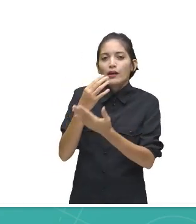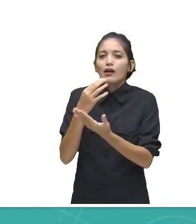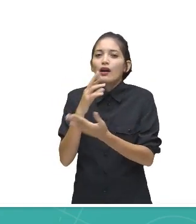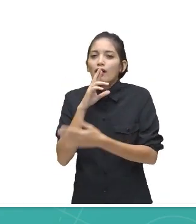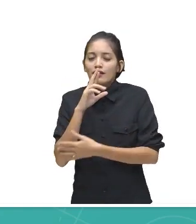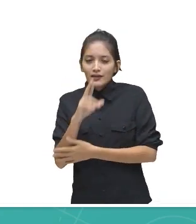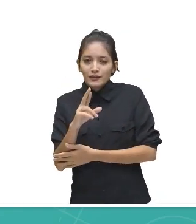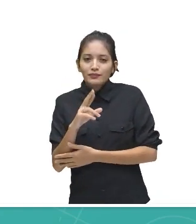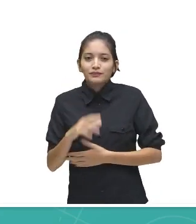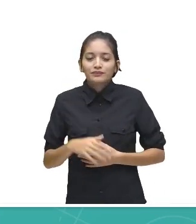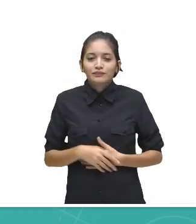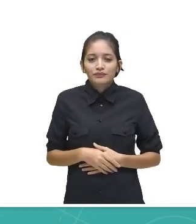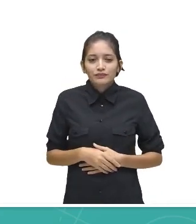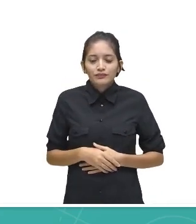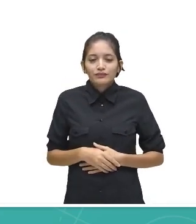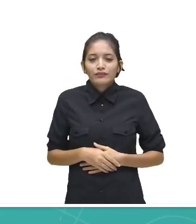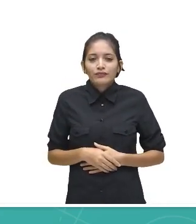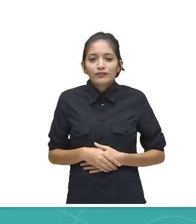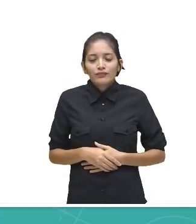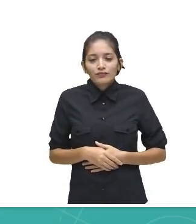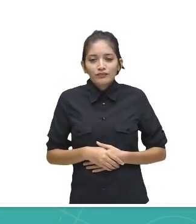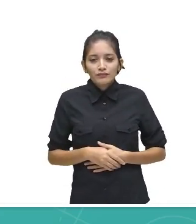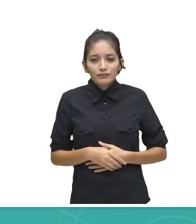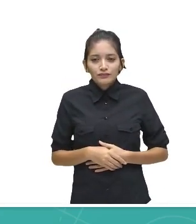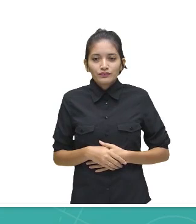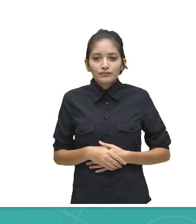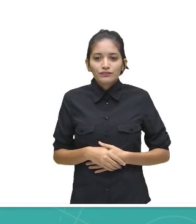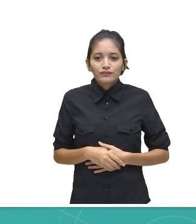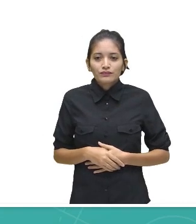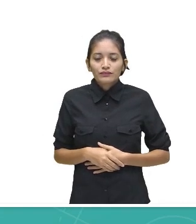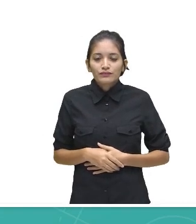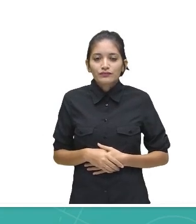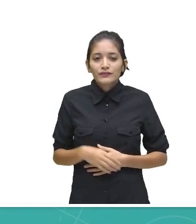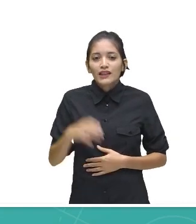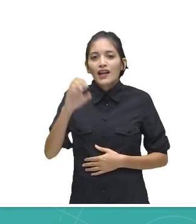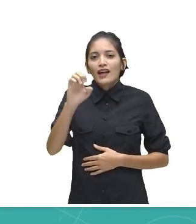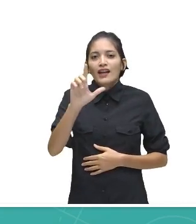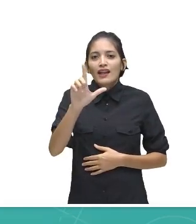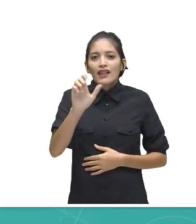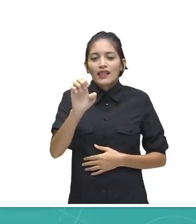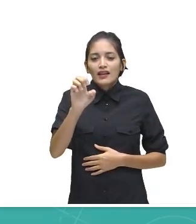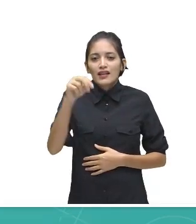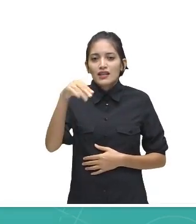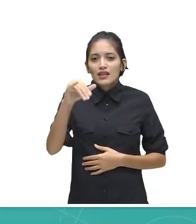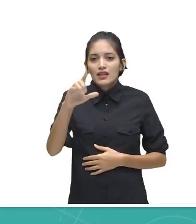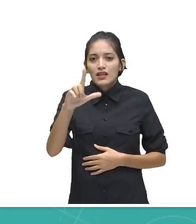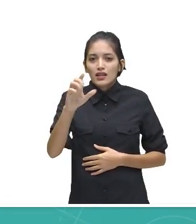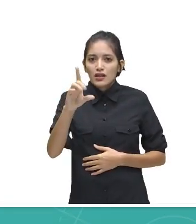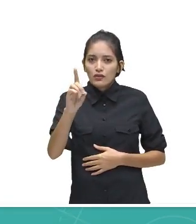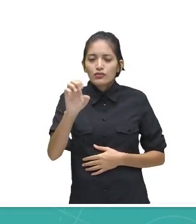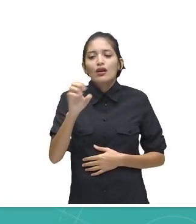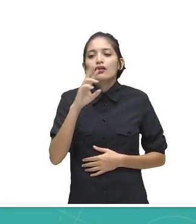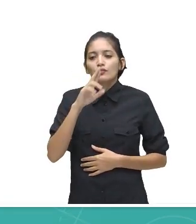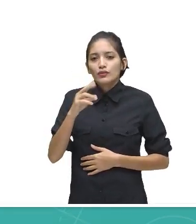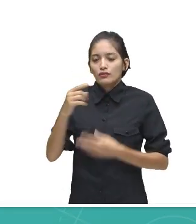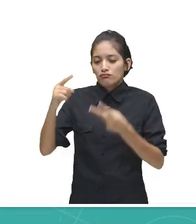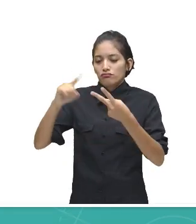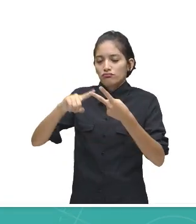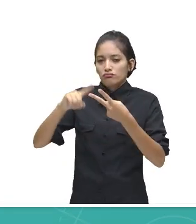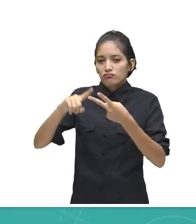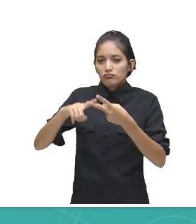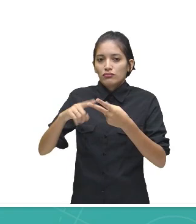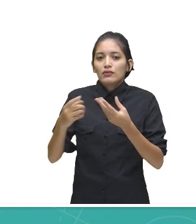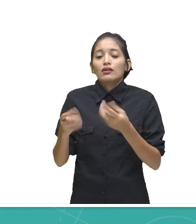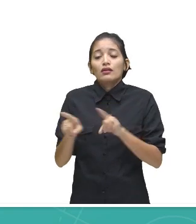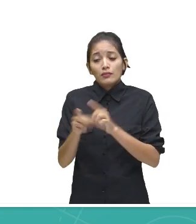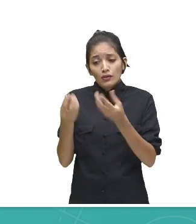com o gabarito, né. Helenilde respondeu a segunda, né, também